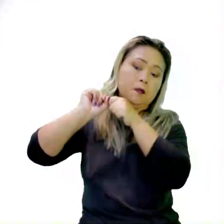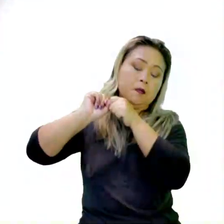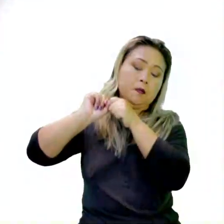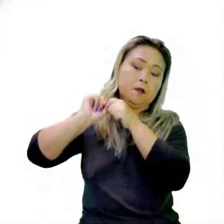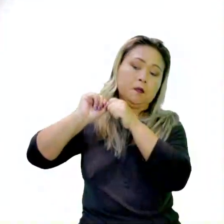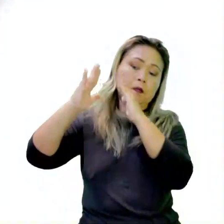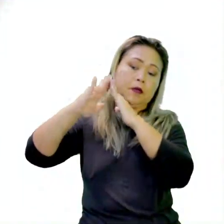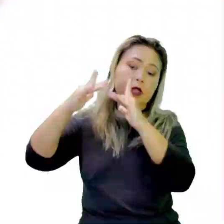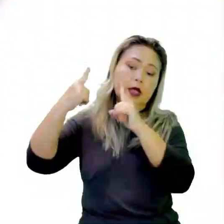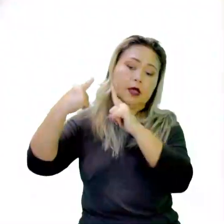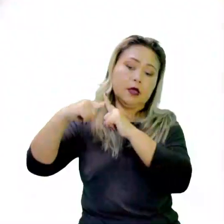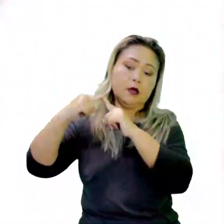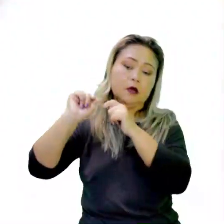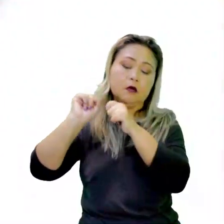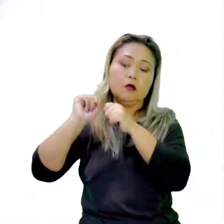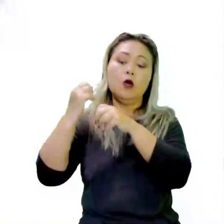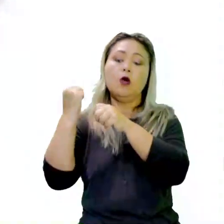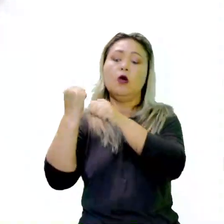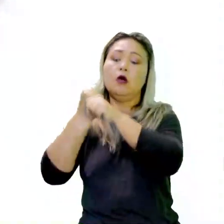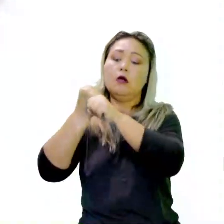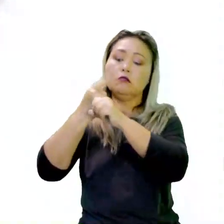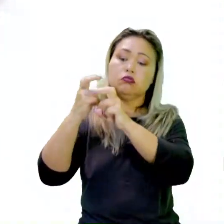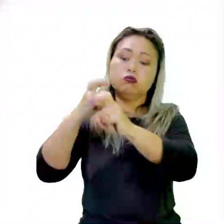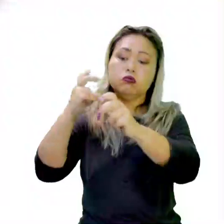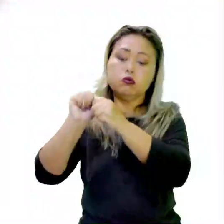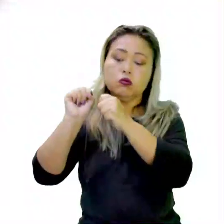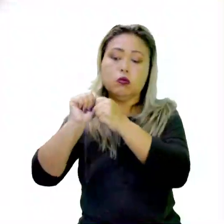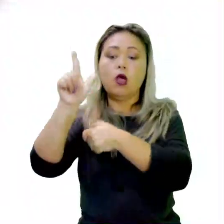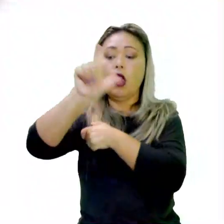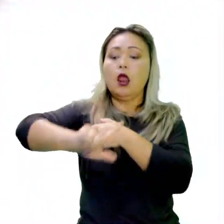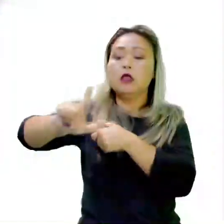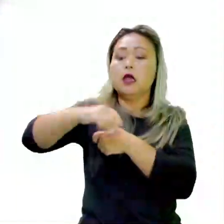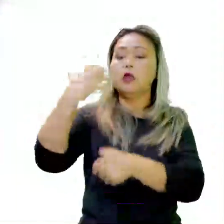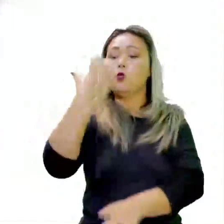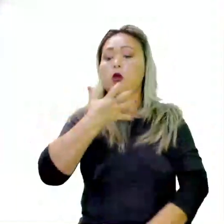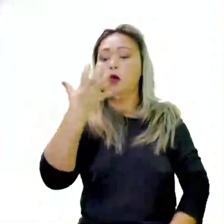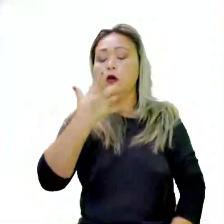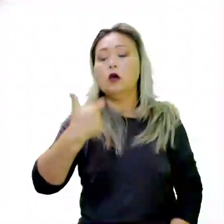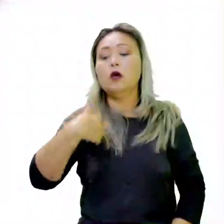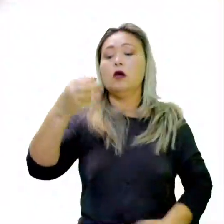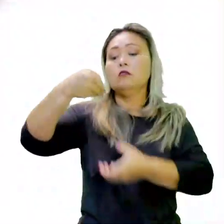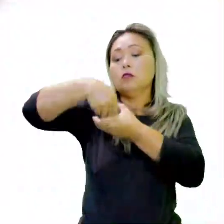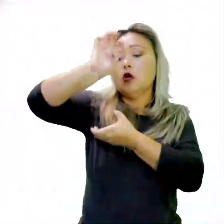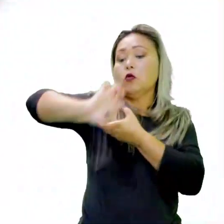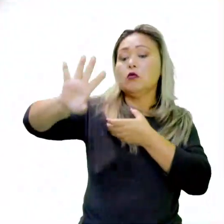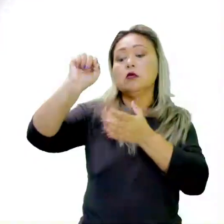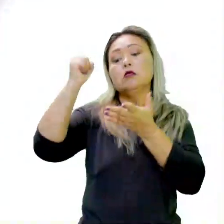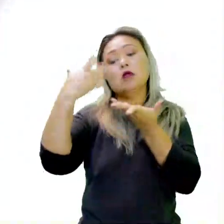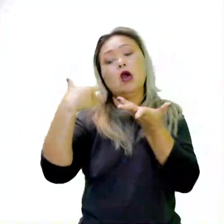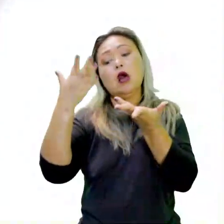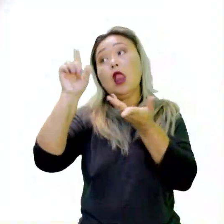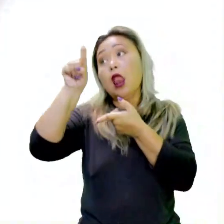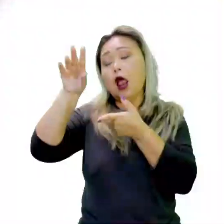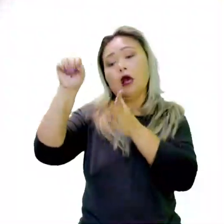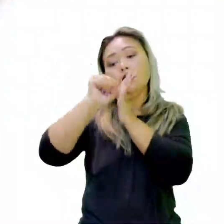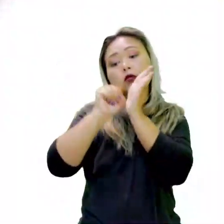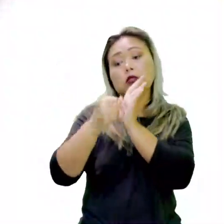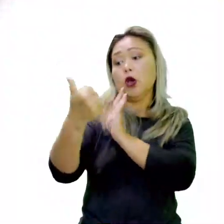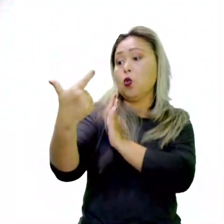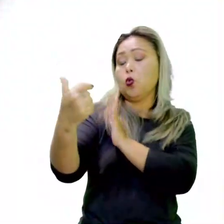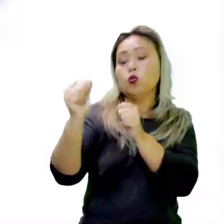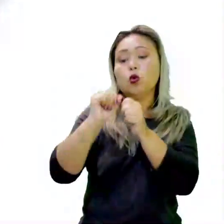da igreja. Dominou a arquitetura, a pintura, a literatura e a música, na Europa aí do século XII. As